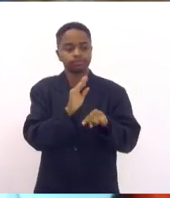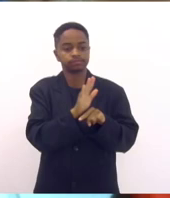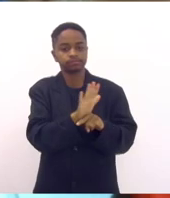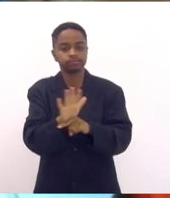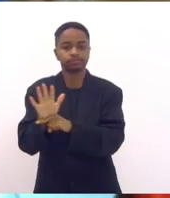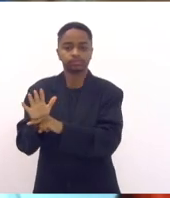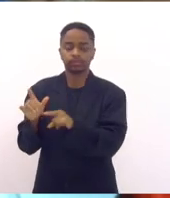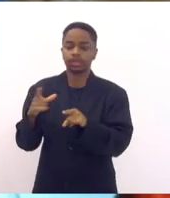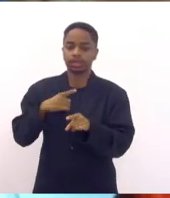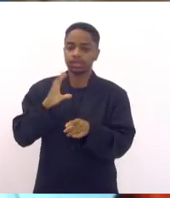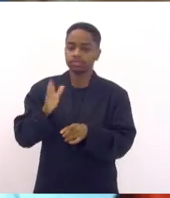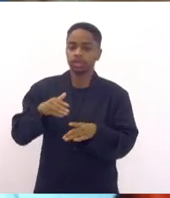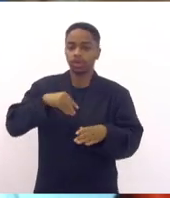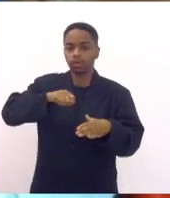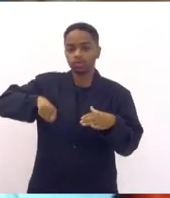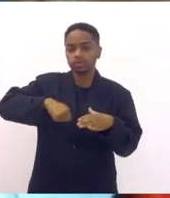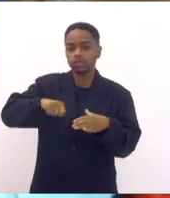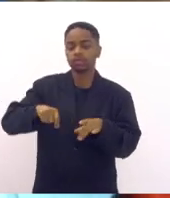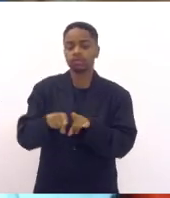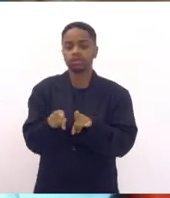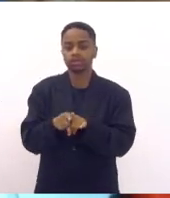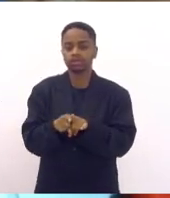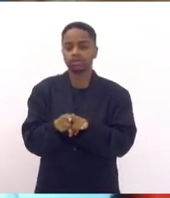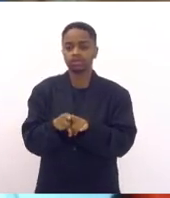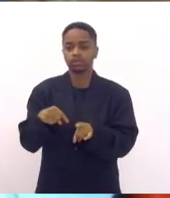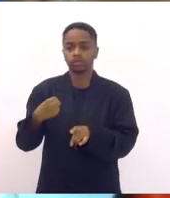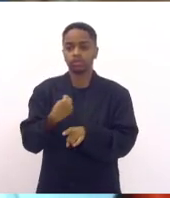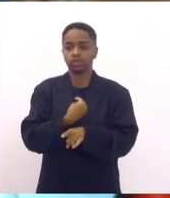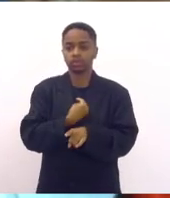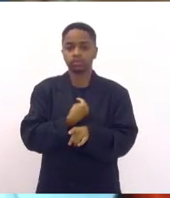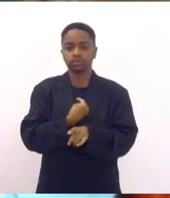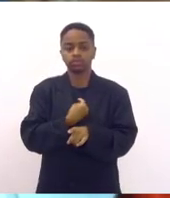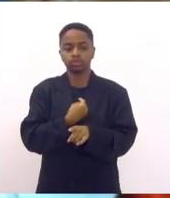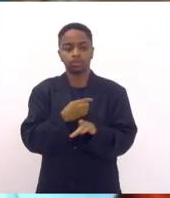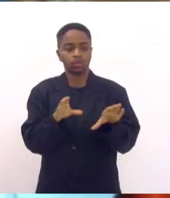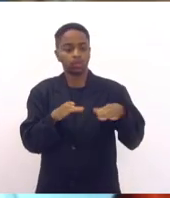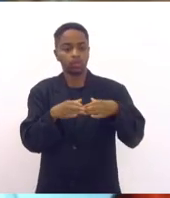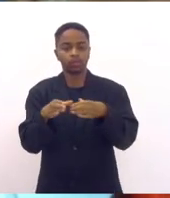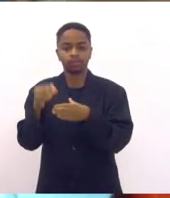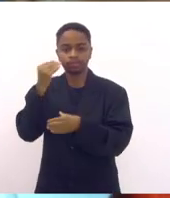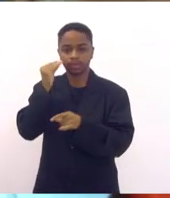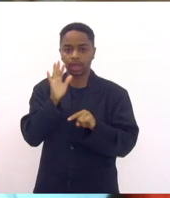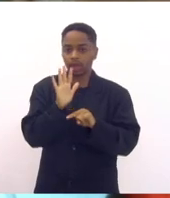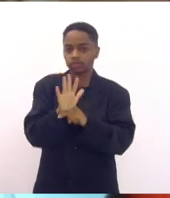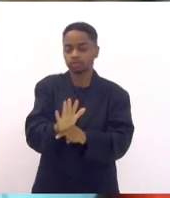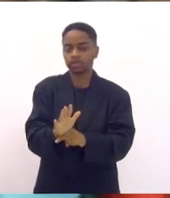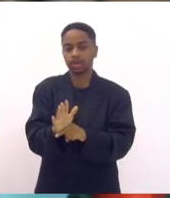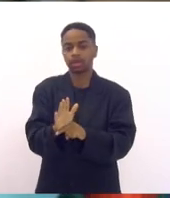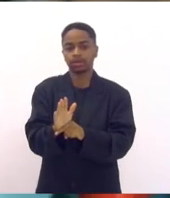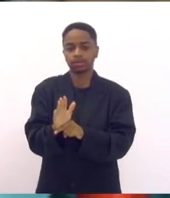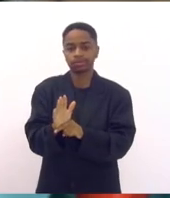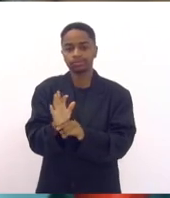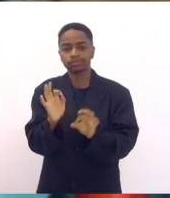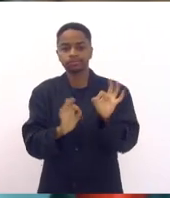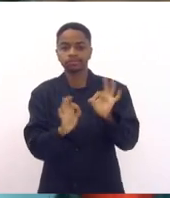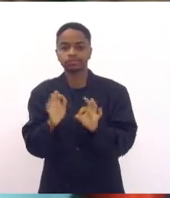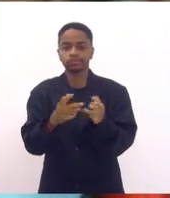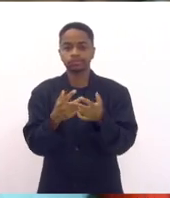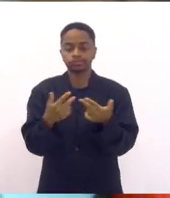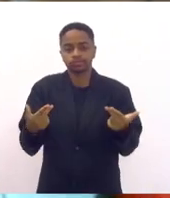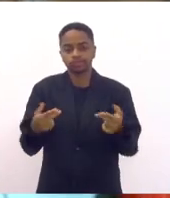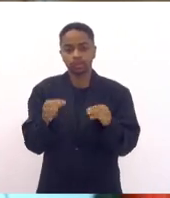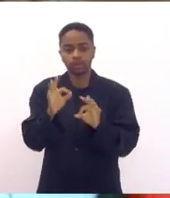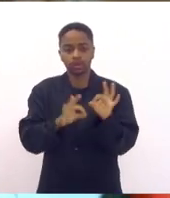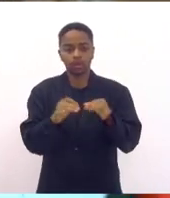cozinheiras colocando todo o nosso corpo também para ajudar de alguma forma construir algo onde a gente possa receber essas